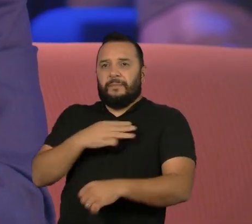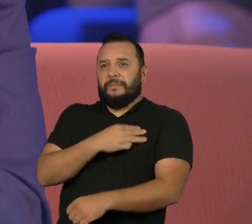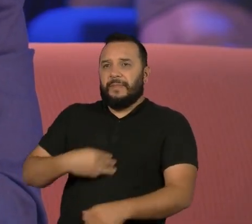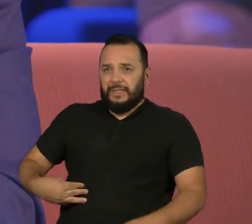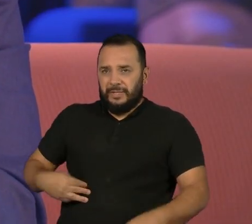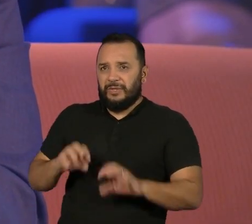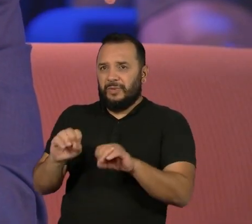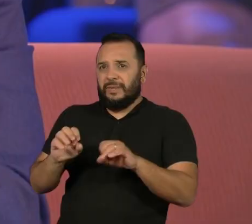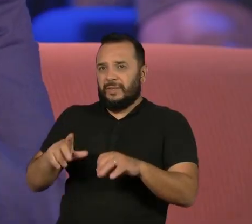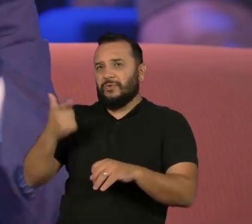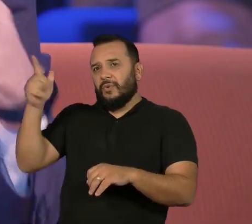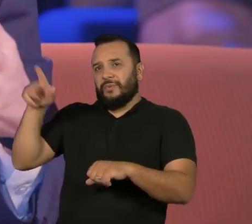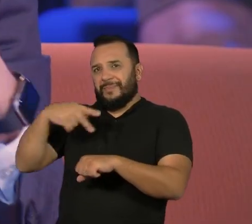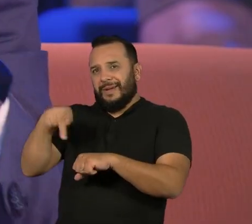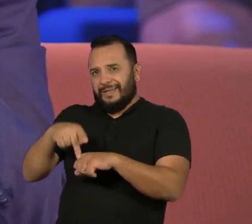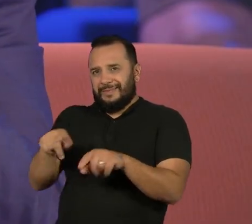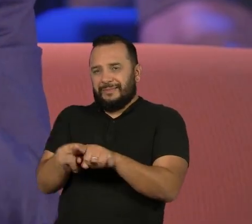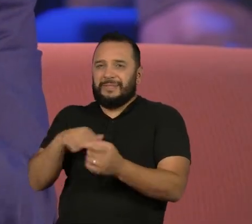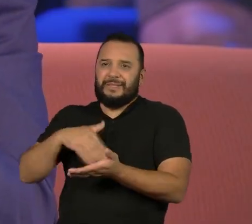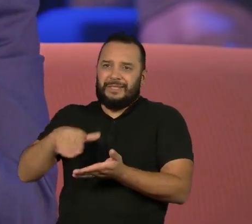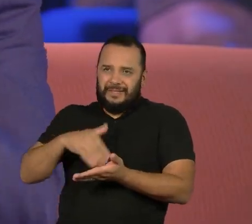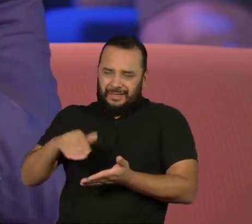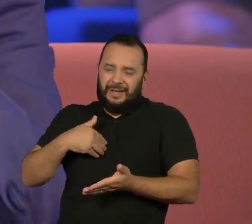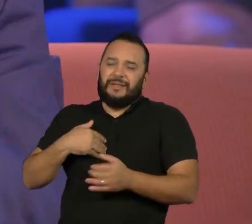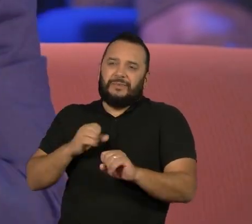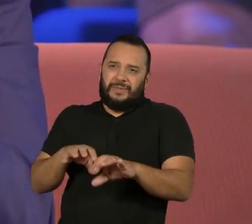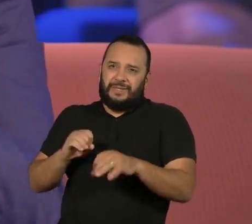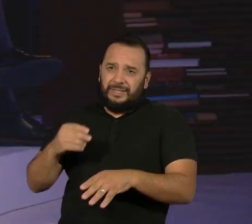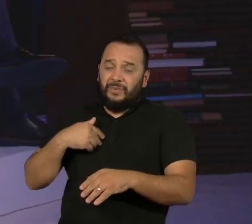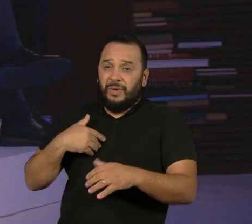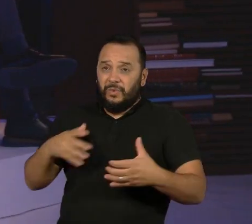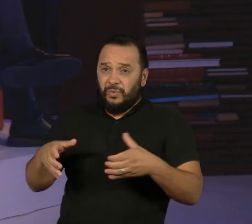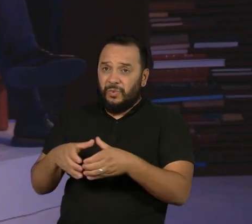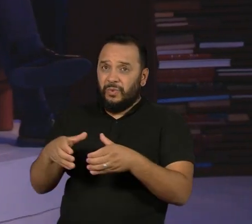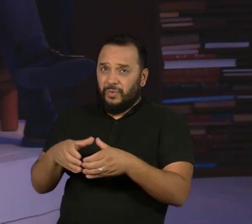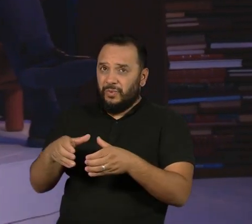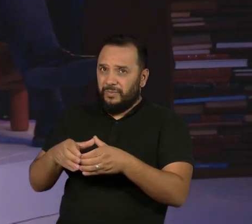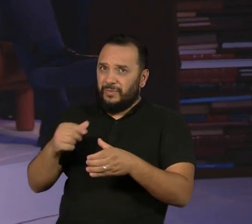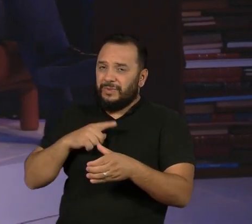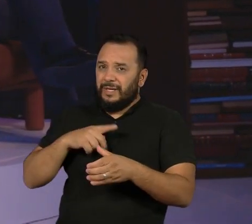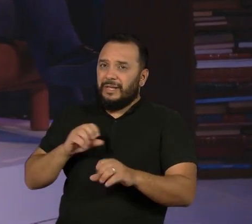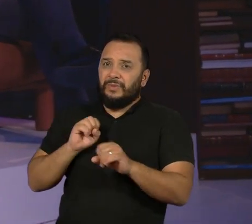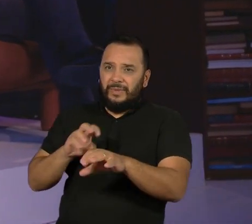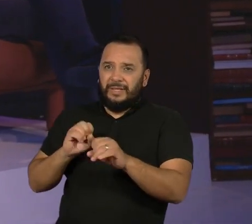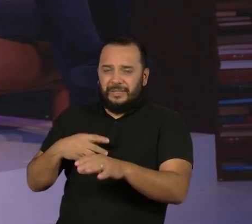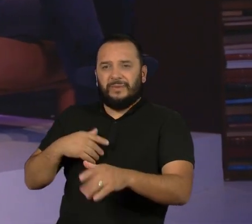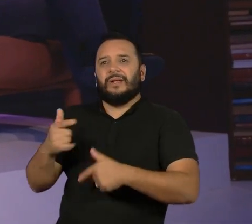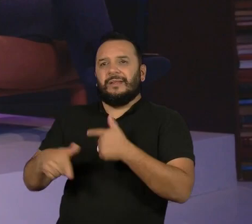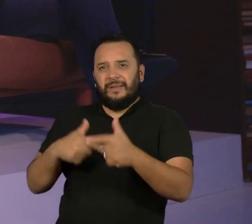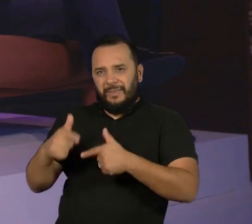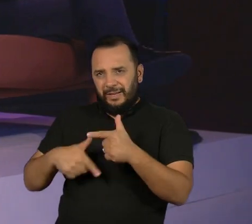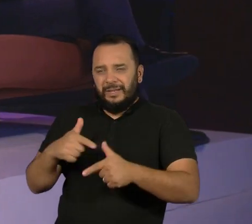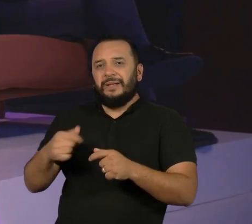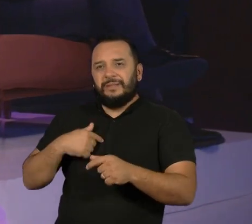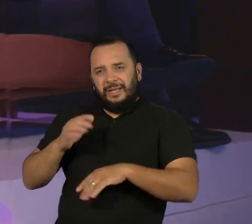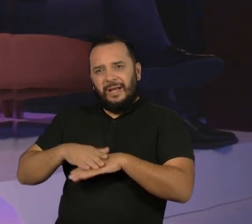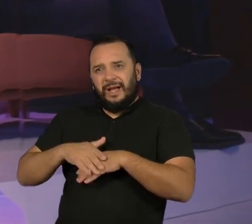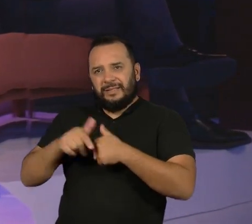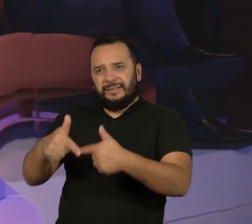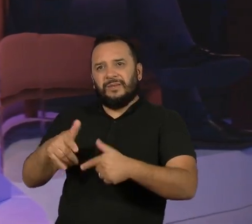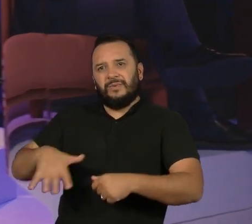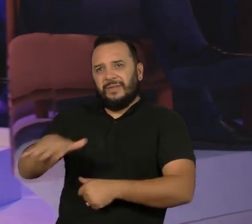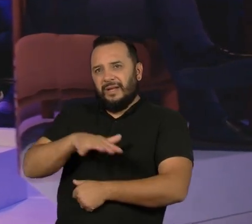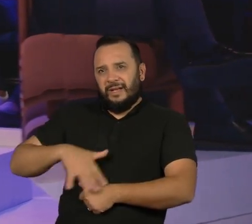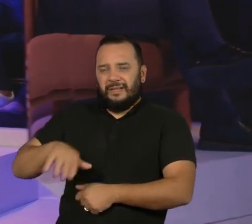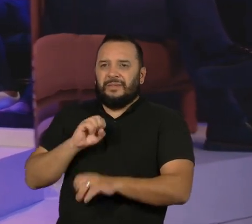países, secretários de educação, eu faço parte, né, de uma rede que reúne pessoas que estão trabalhando com políticas públicas educacionais,